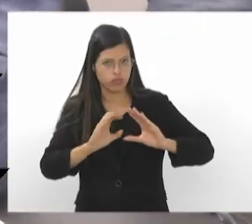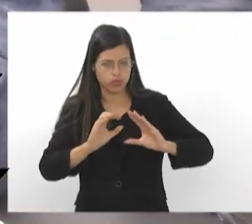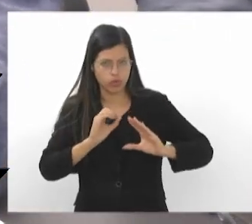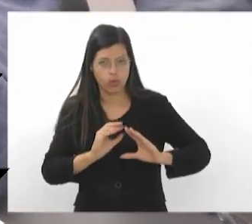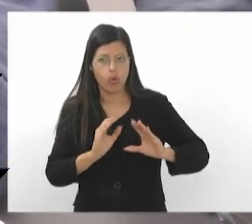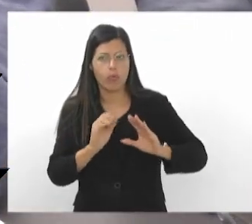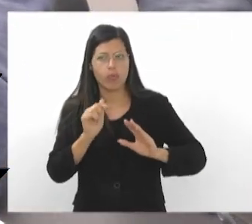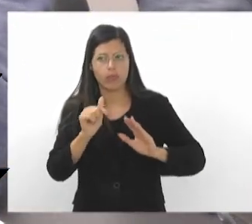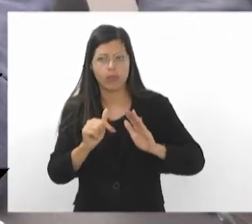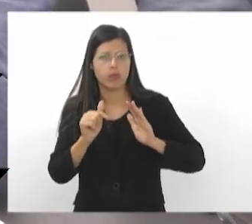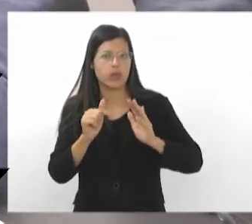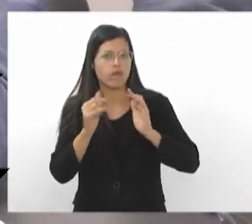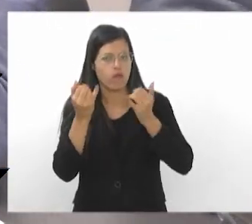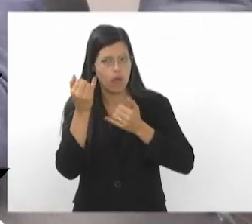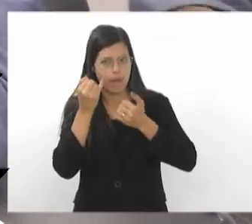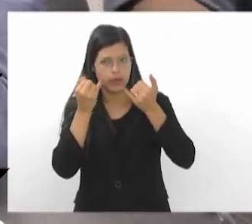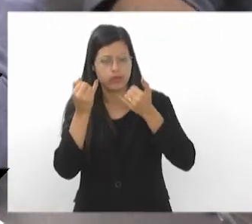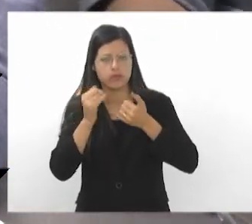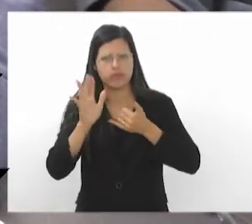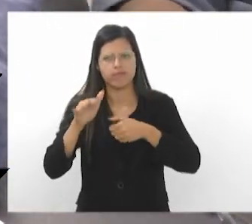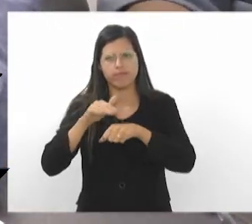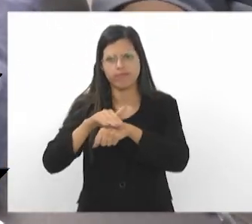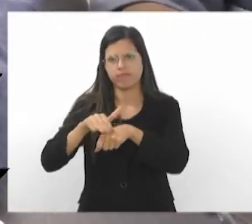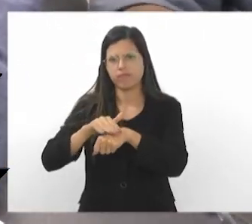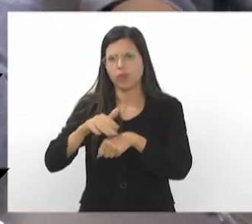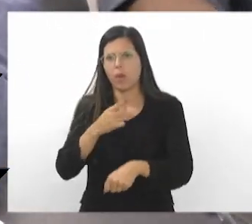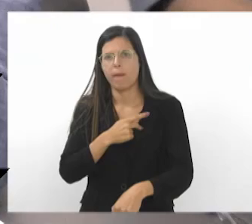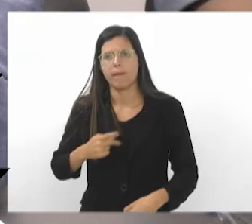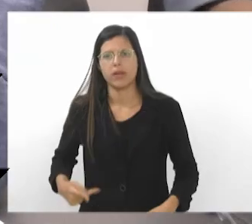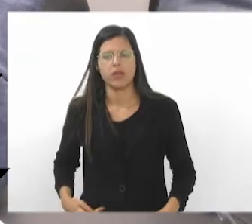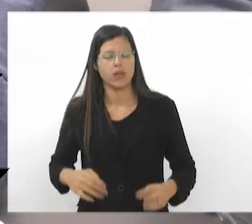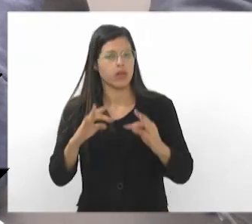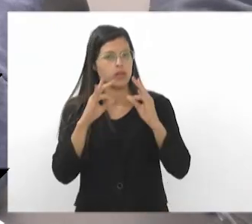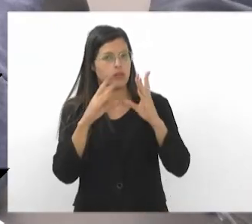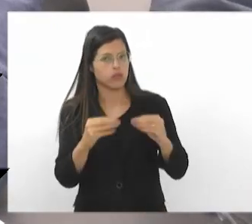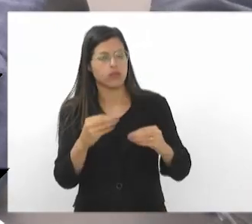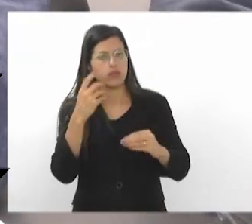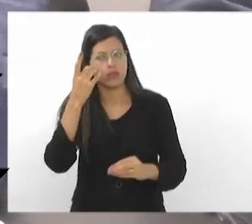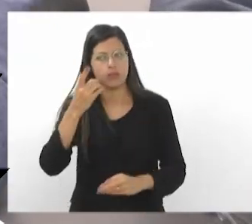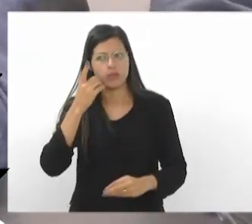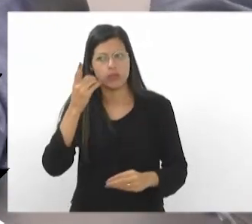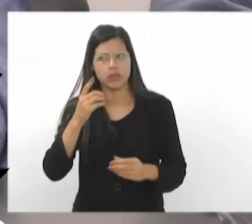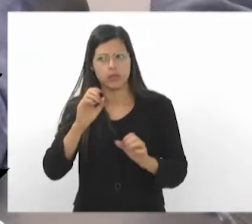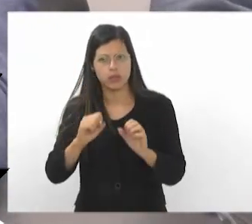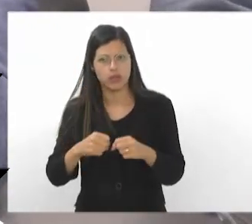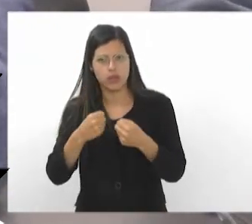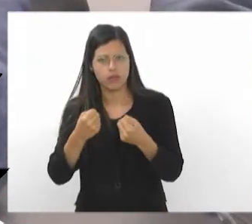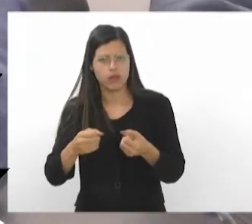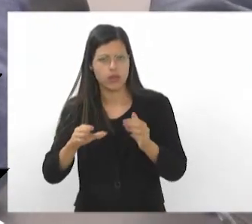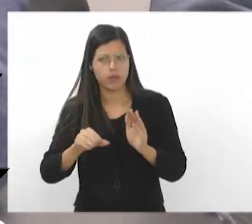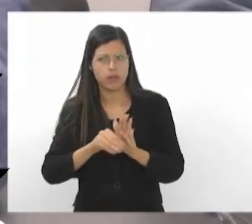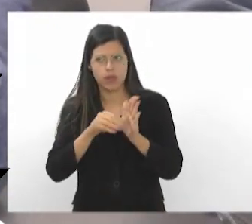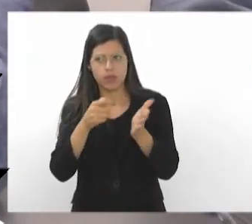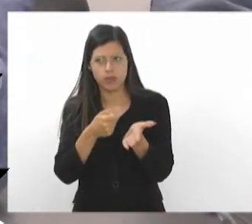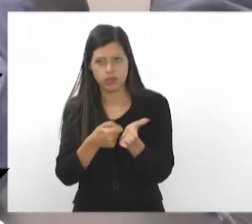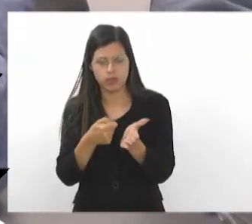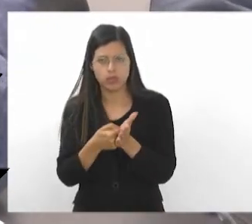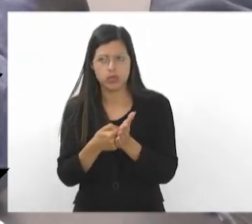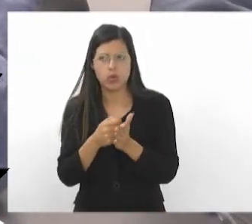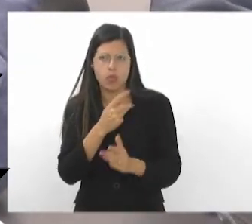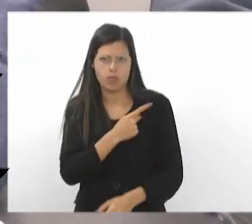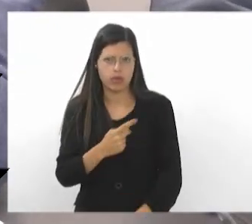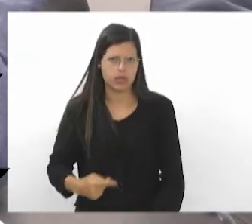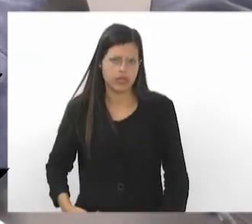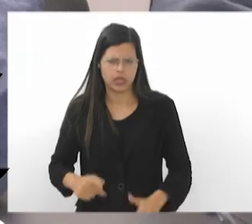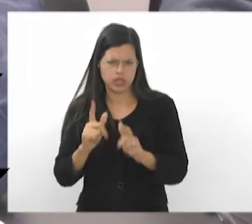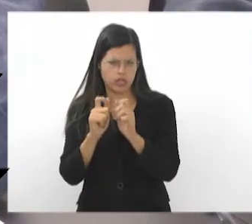Eu já tinha falado com o presidente que, como todos os deputados que defendem as emendas impositivas, o presidente da Casa é solidário com todos. Já